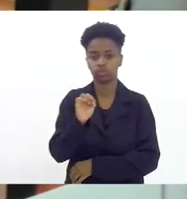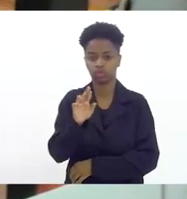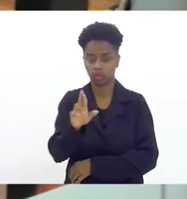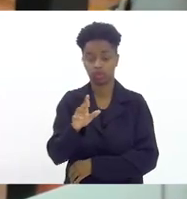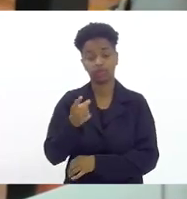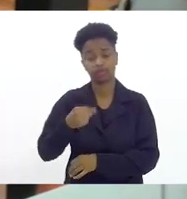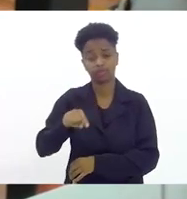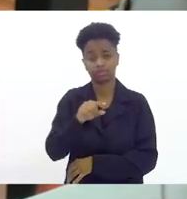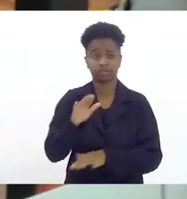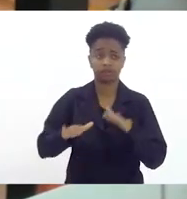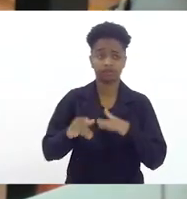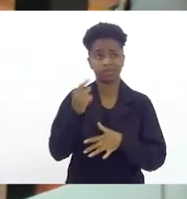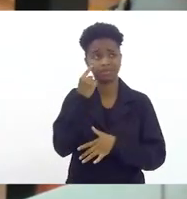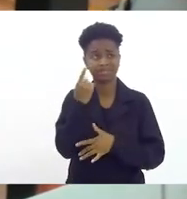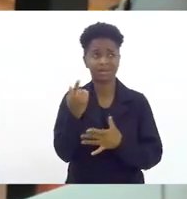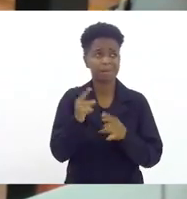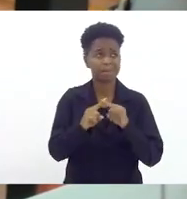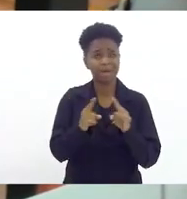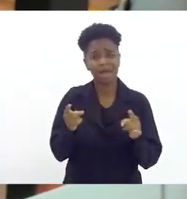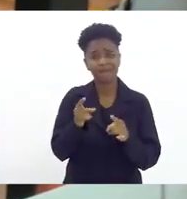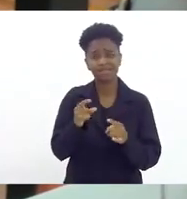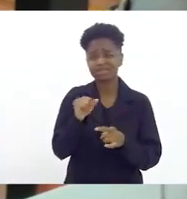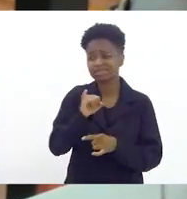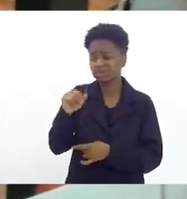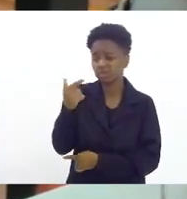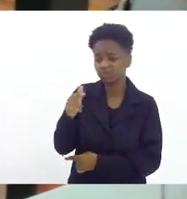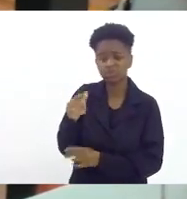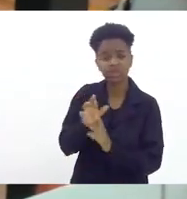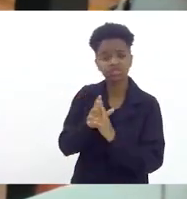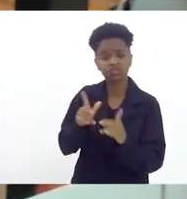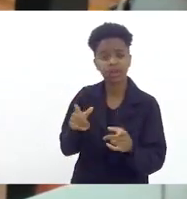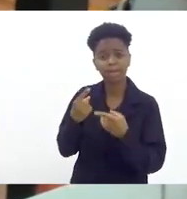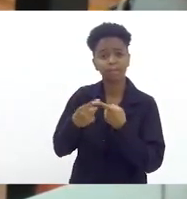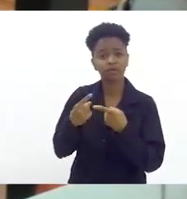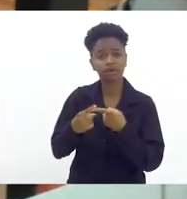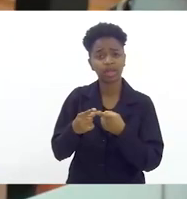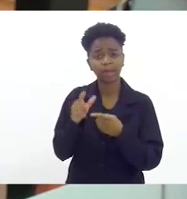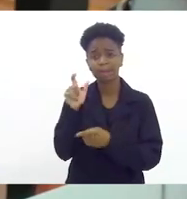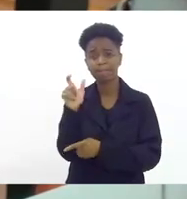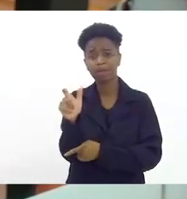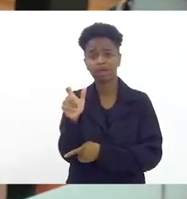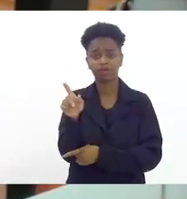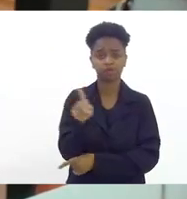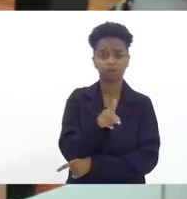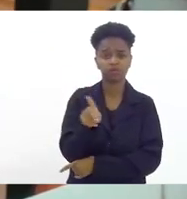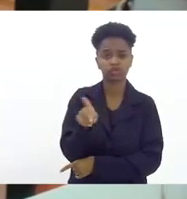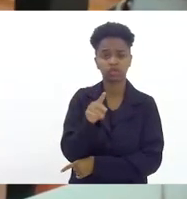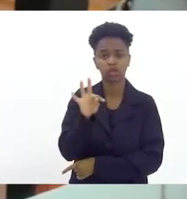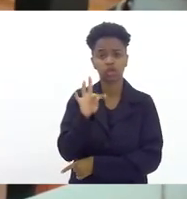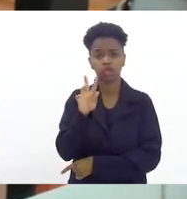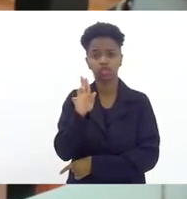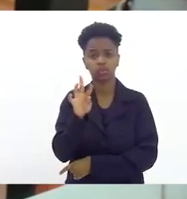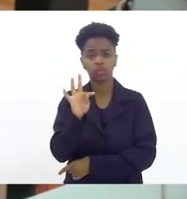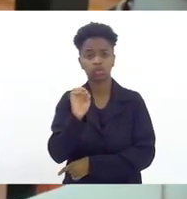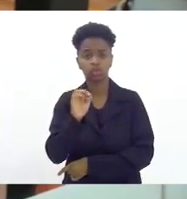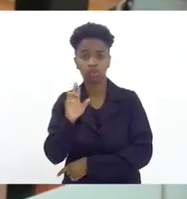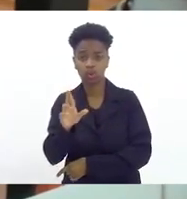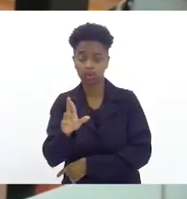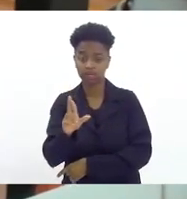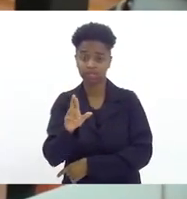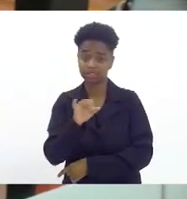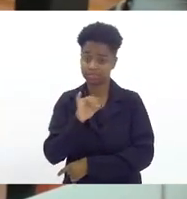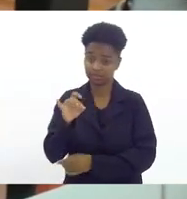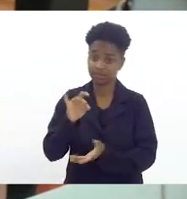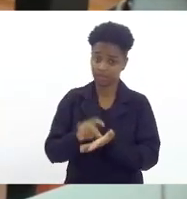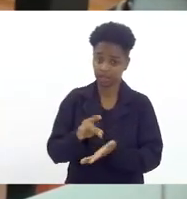podem estar se perguntando mas se não há diferença porque o termo Professor tutor se ele